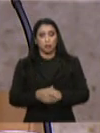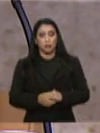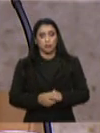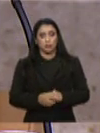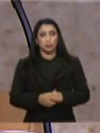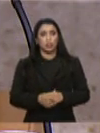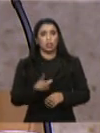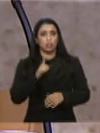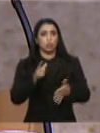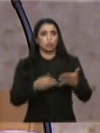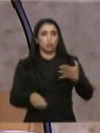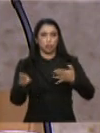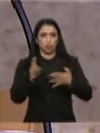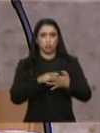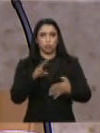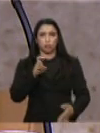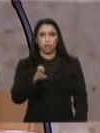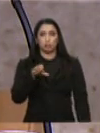recurso extraordinário